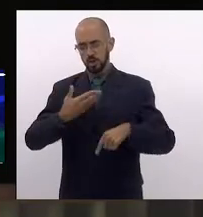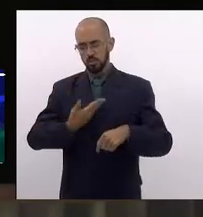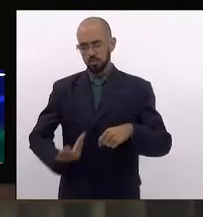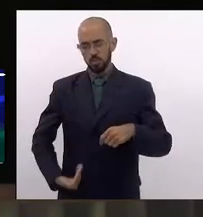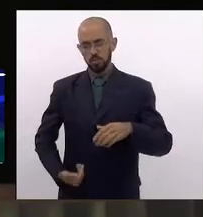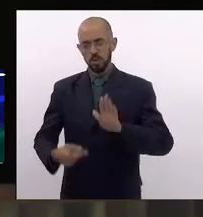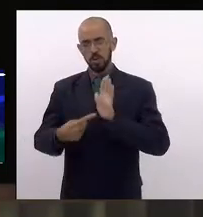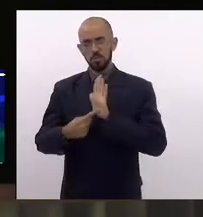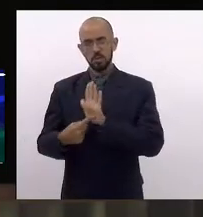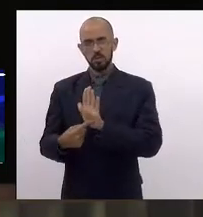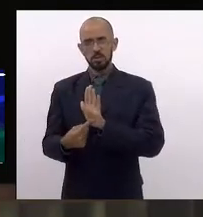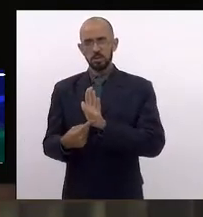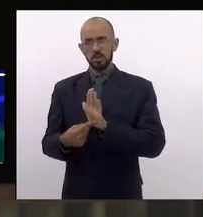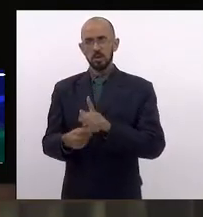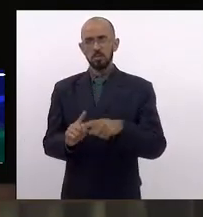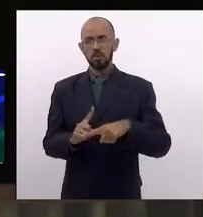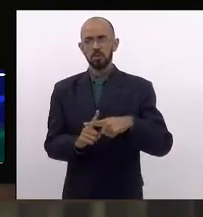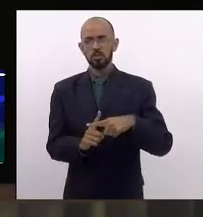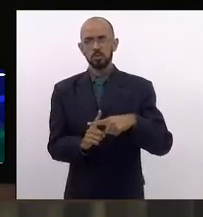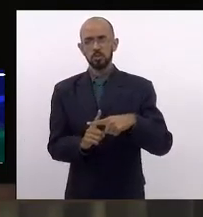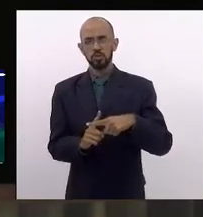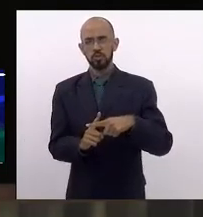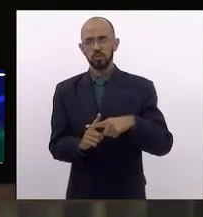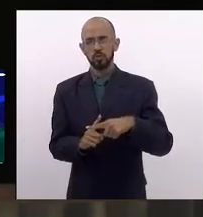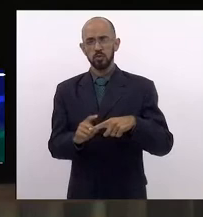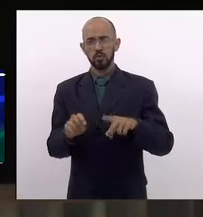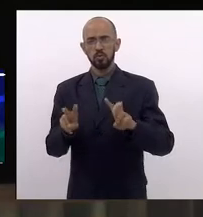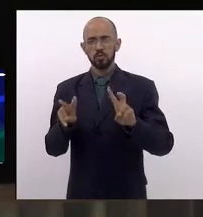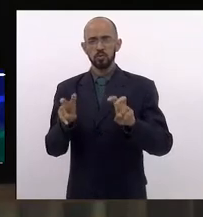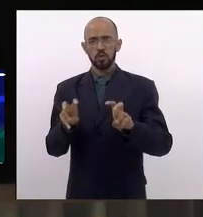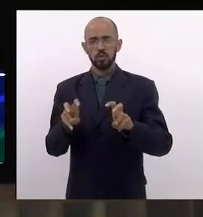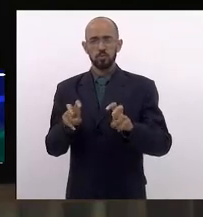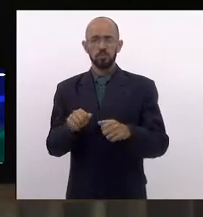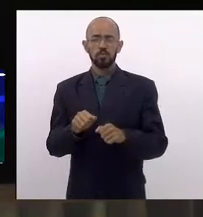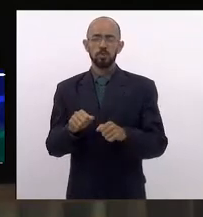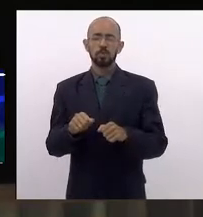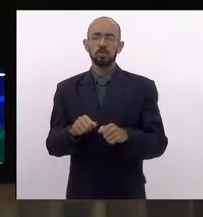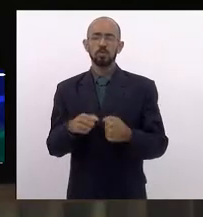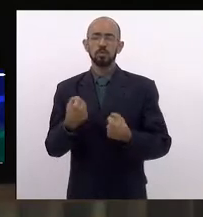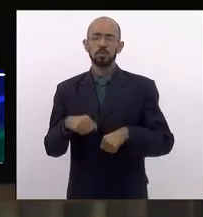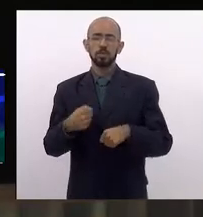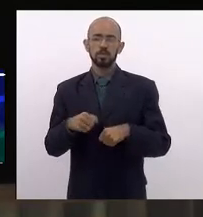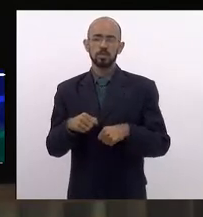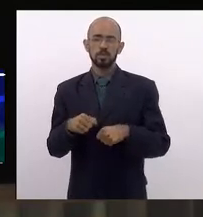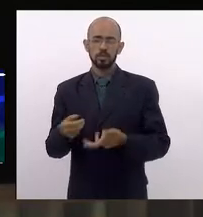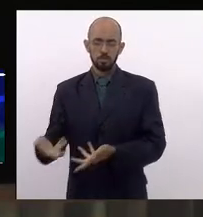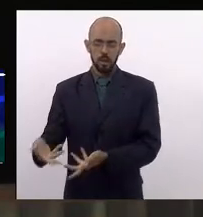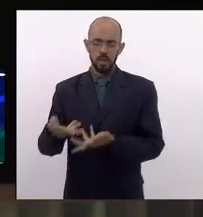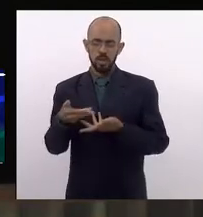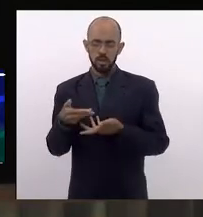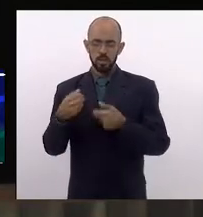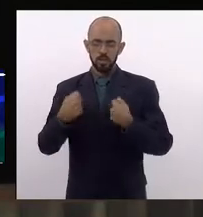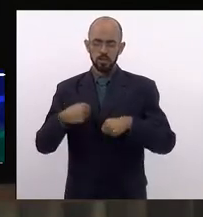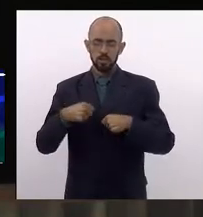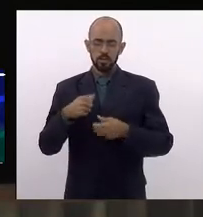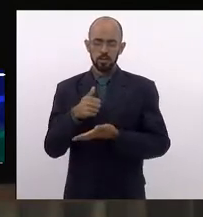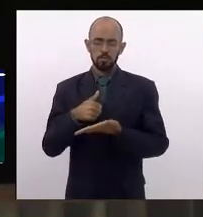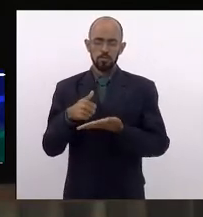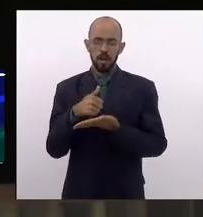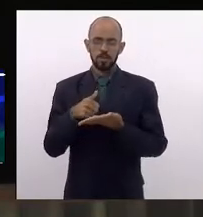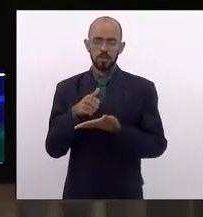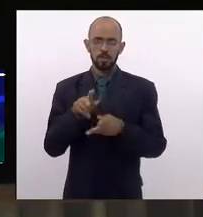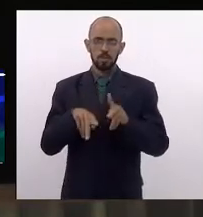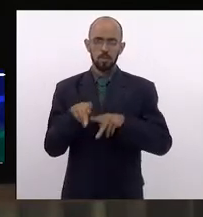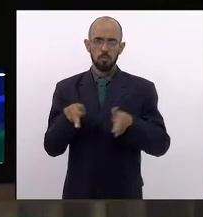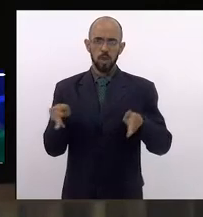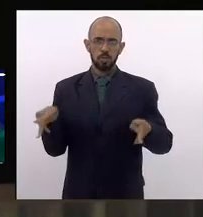que apresenta Resultado positivo em relação aquilo que deveria ser para atender às necessidades básicas da população